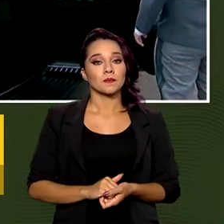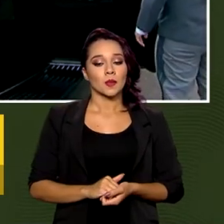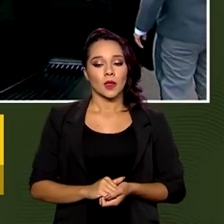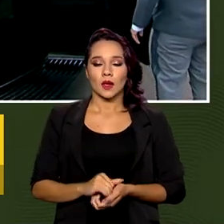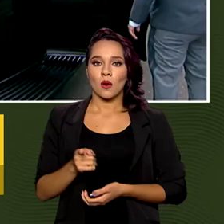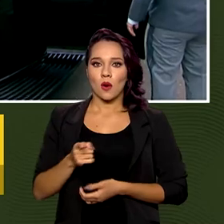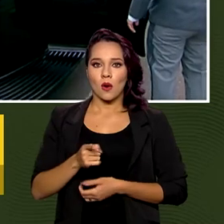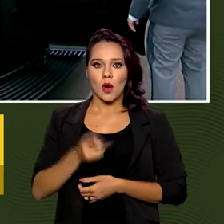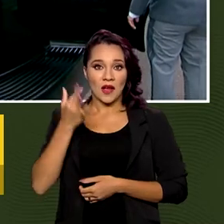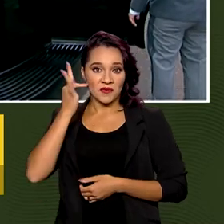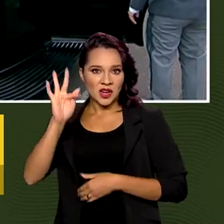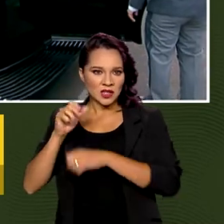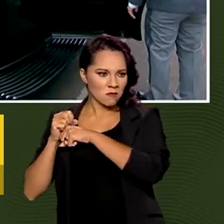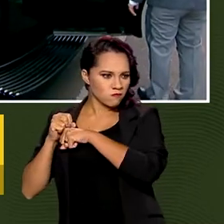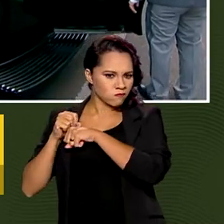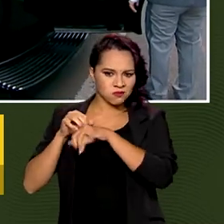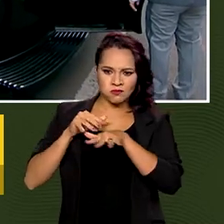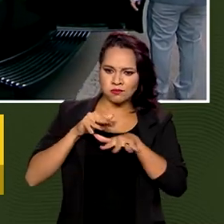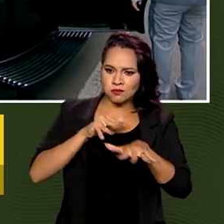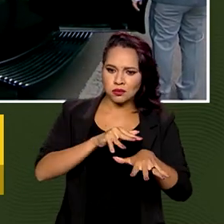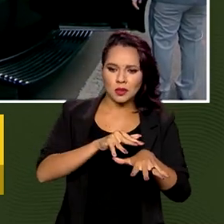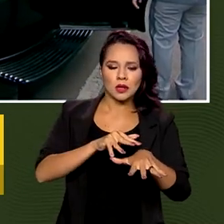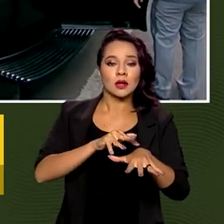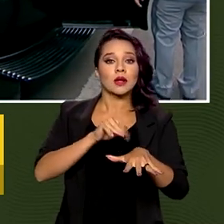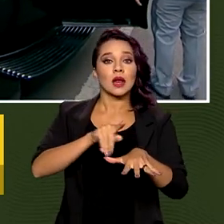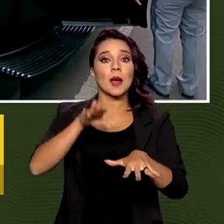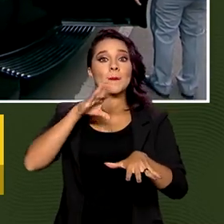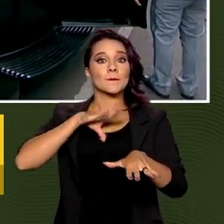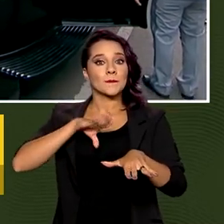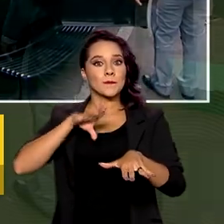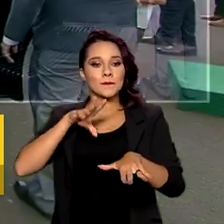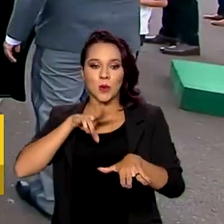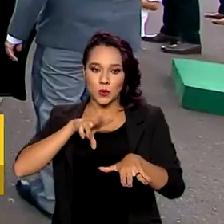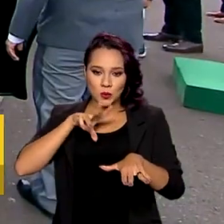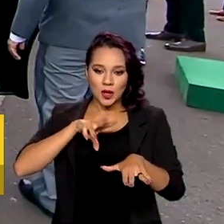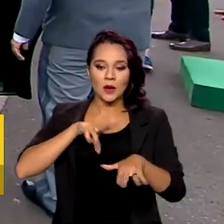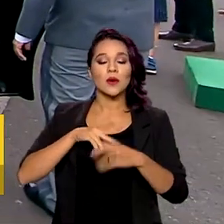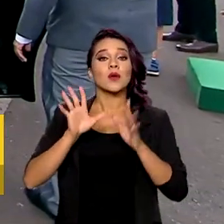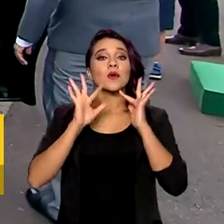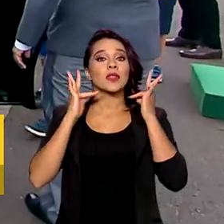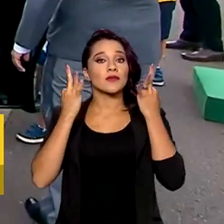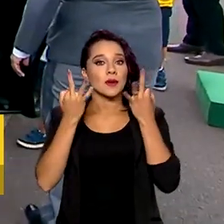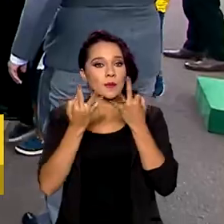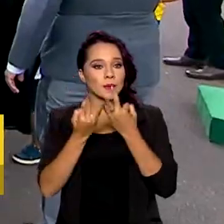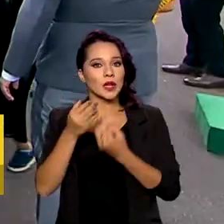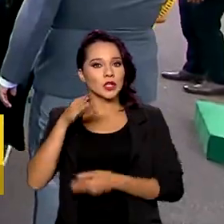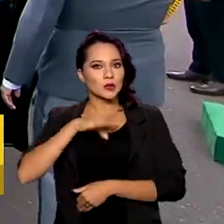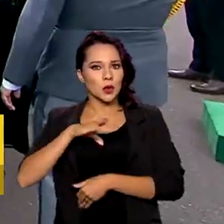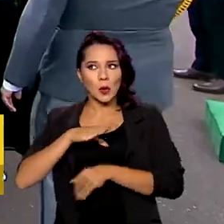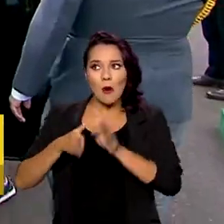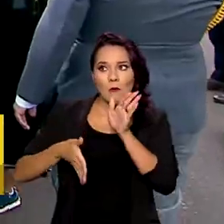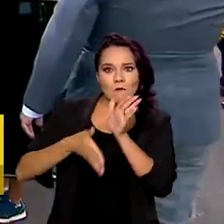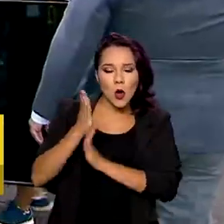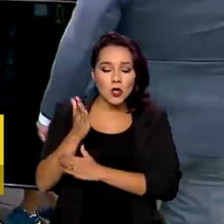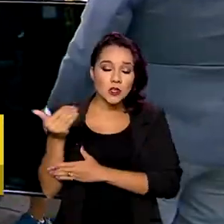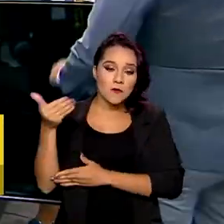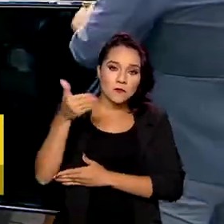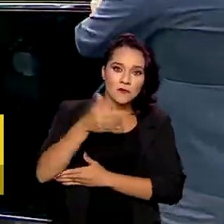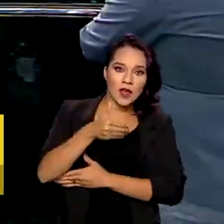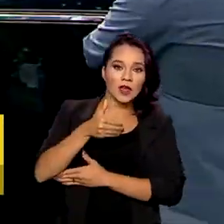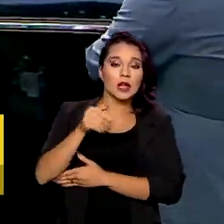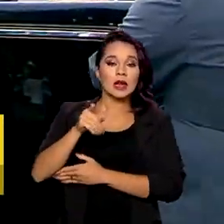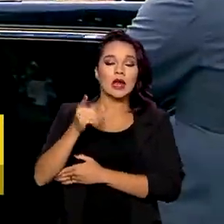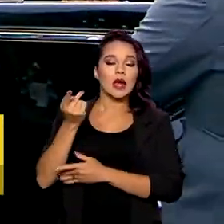com a invasão francesa, né? Em Portugal. Quando a família portuguesa vem fugindo, né, da